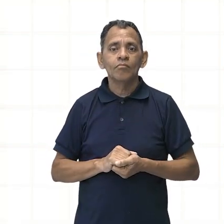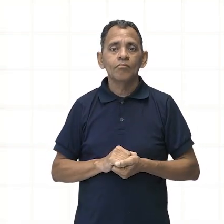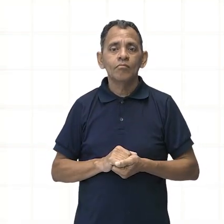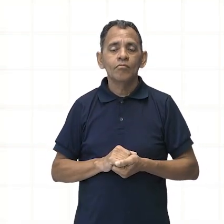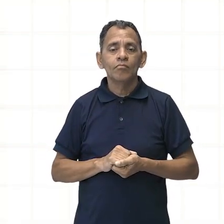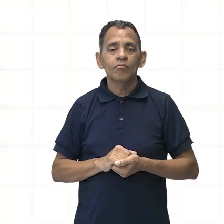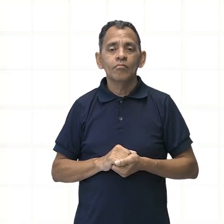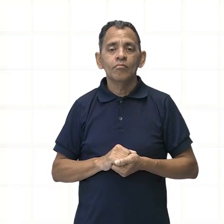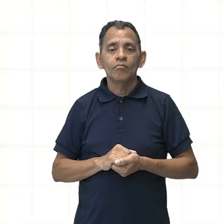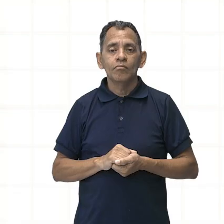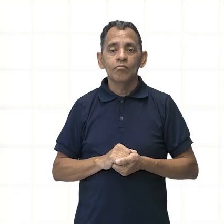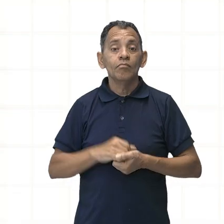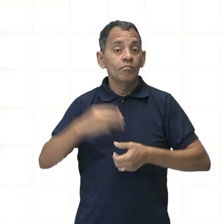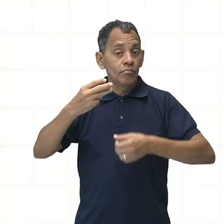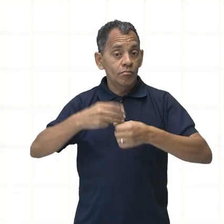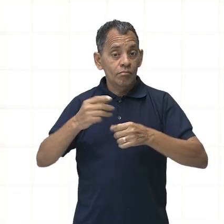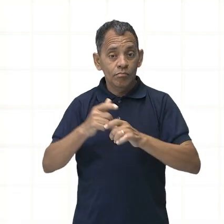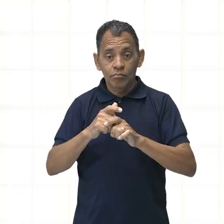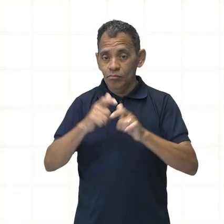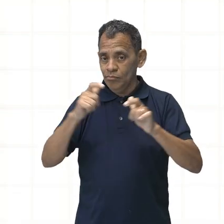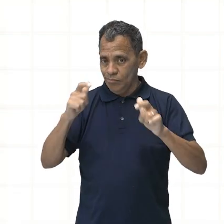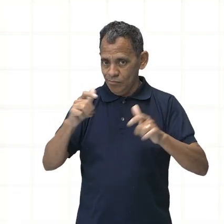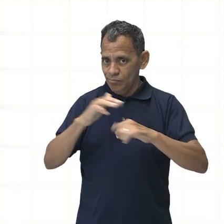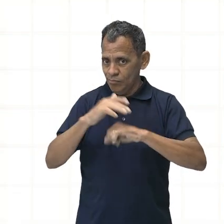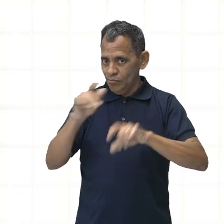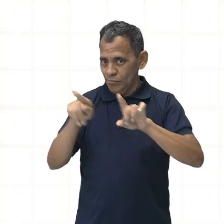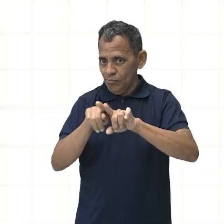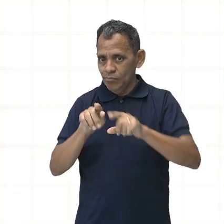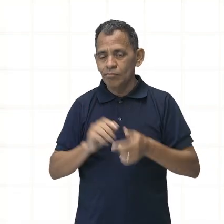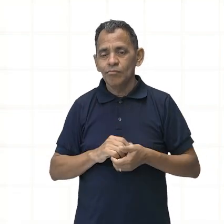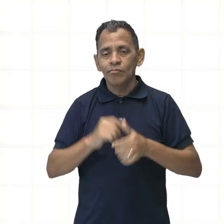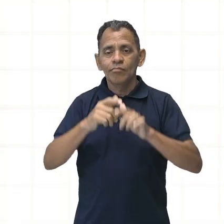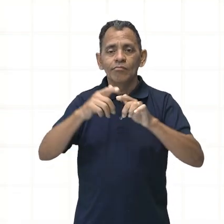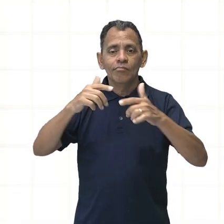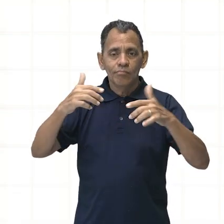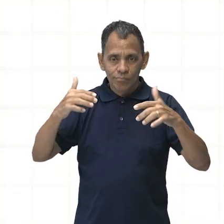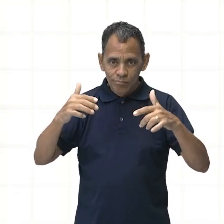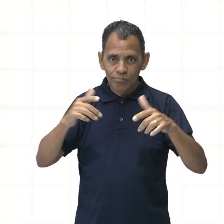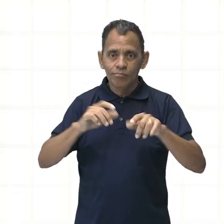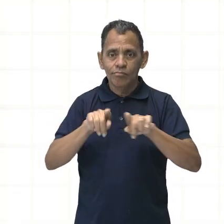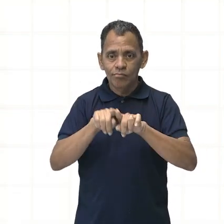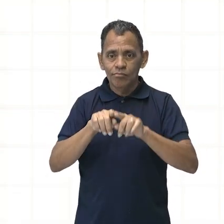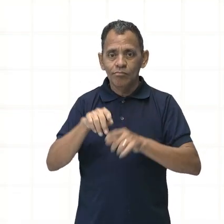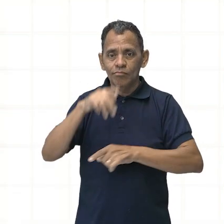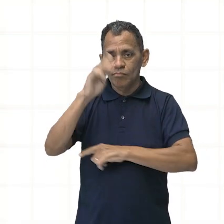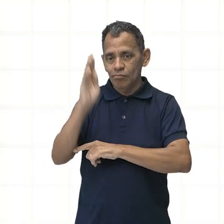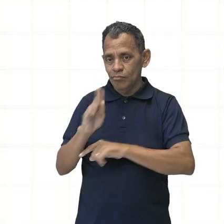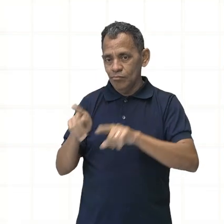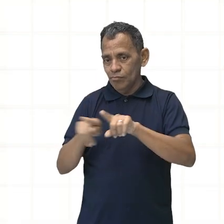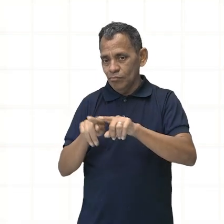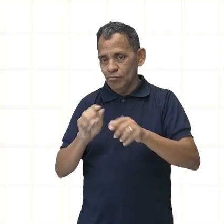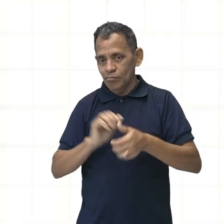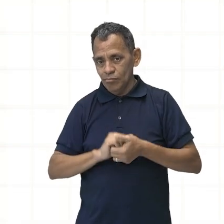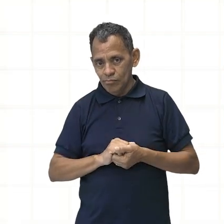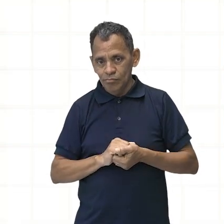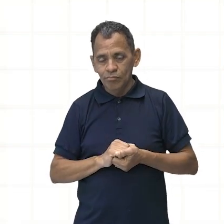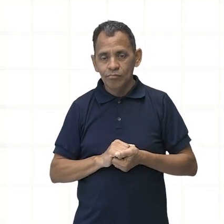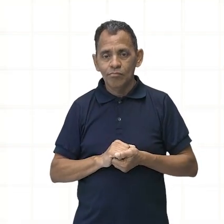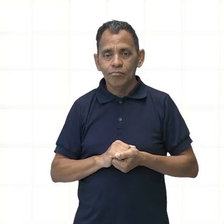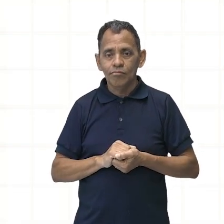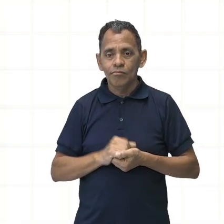são os municípios mais populosos do nosso país, e destaco para vocês que o grau de urbanização